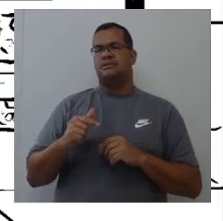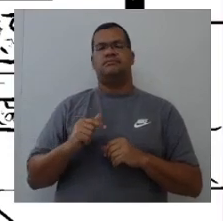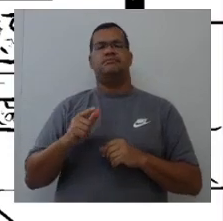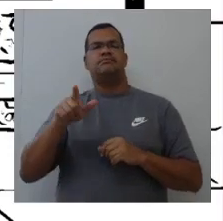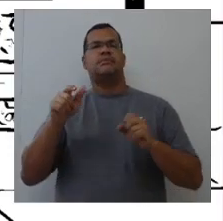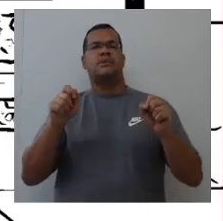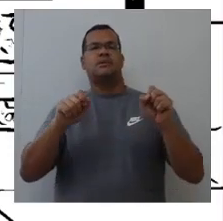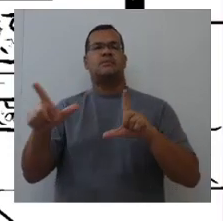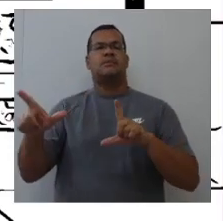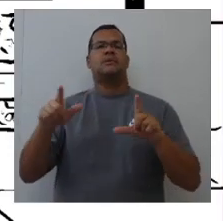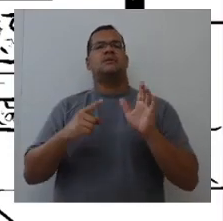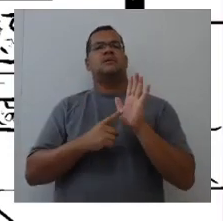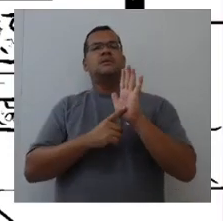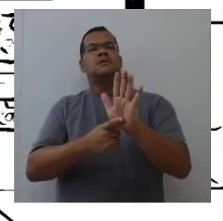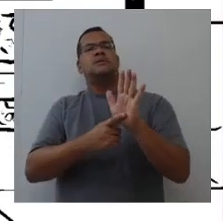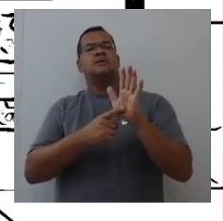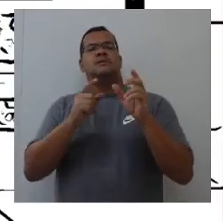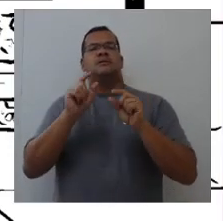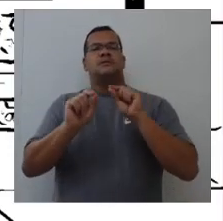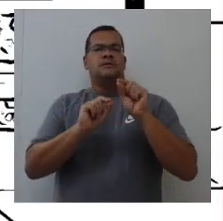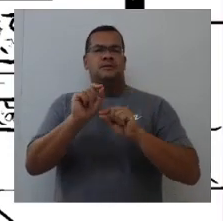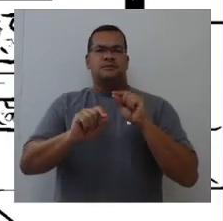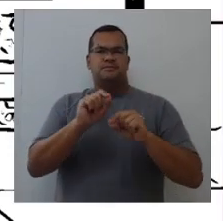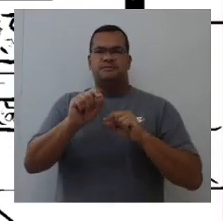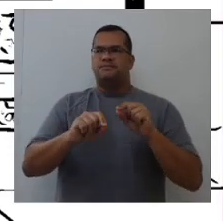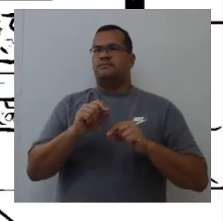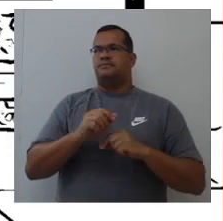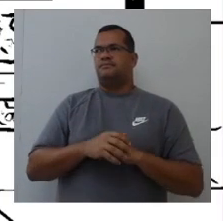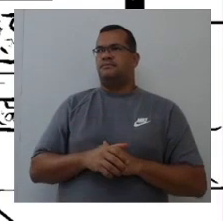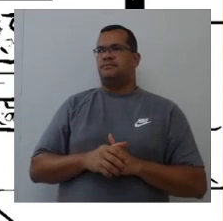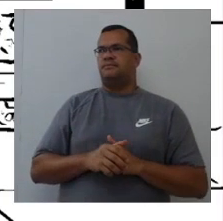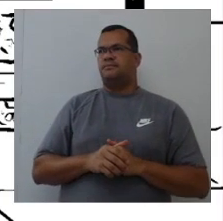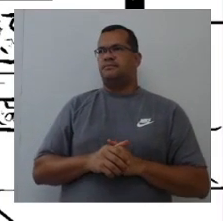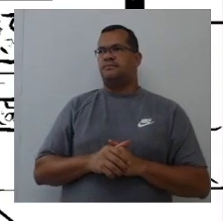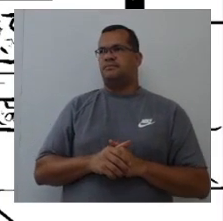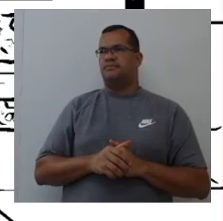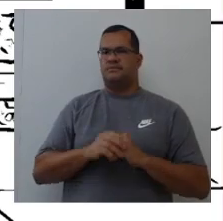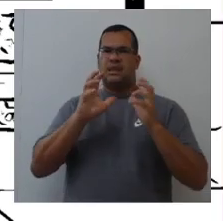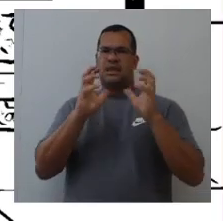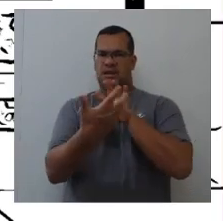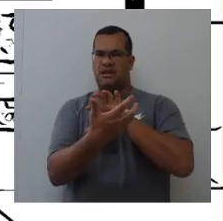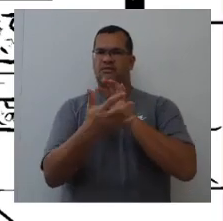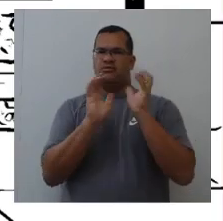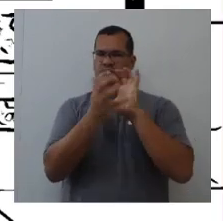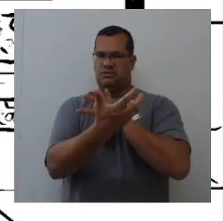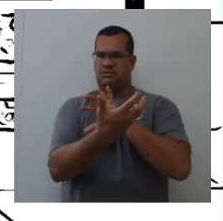vai apresentando a imagem travou, viu? Tá.